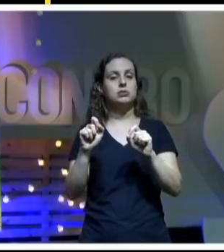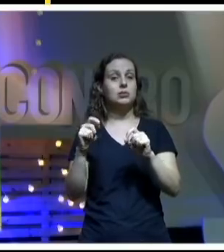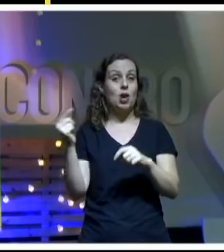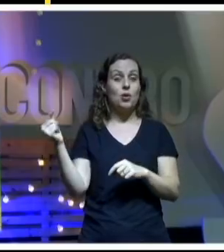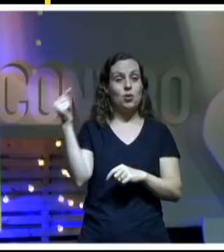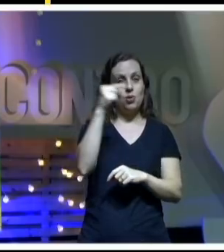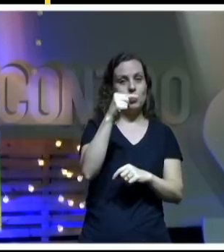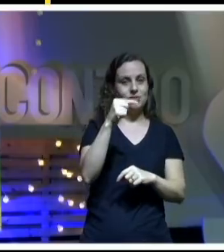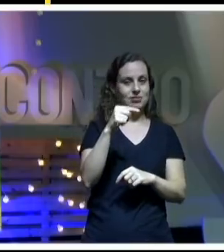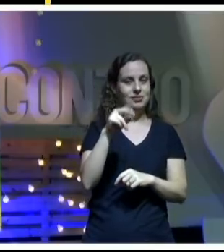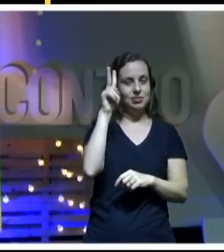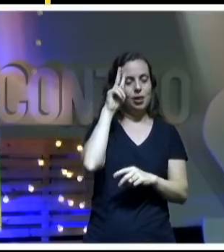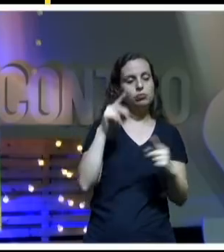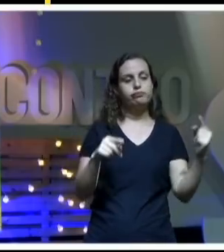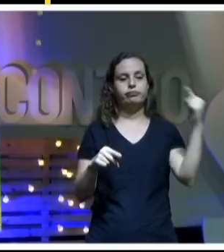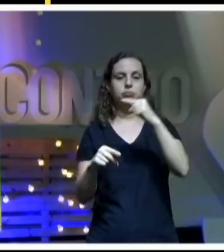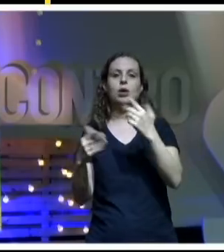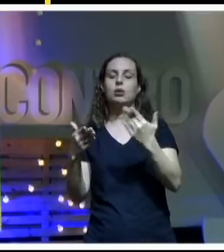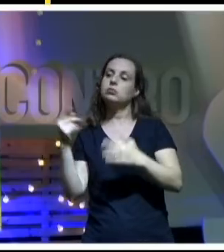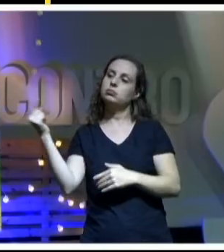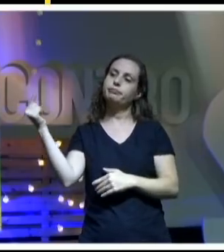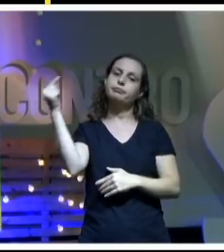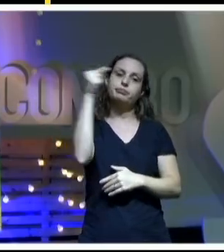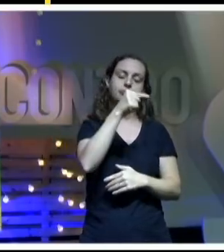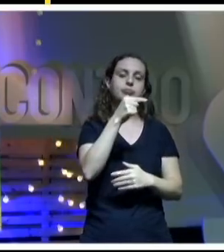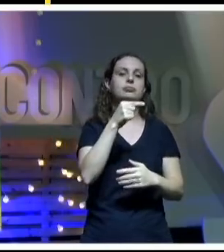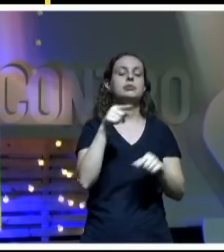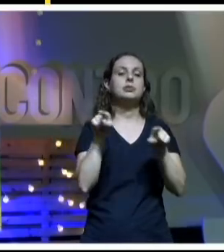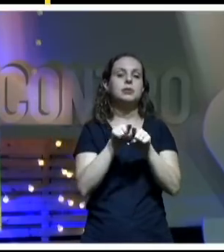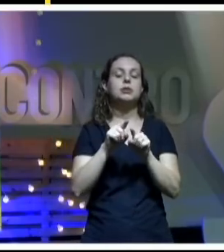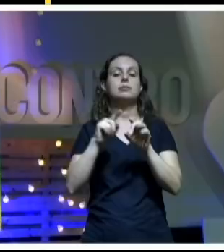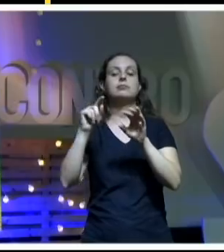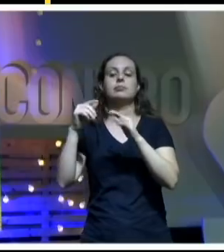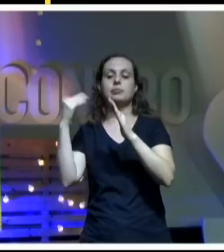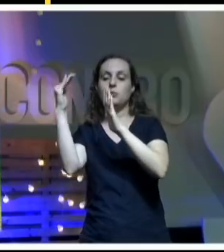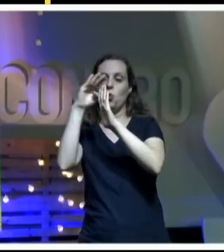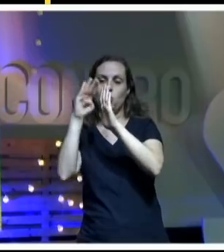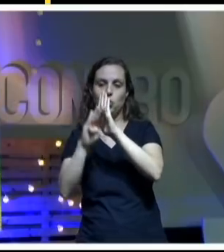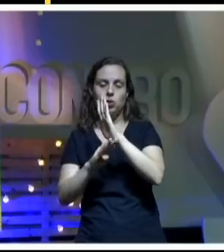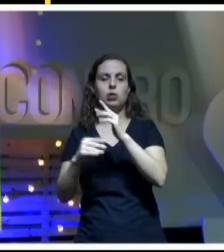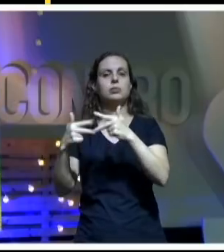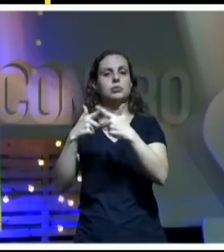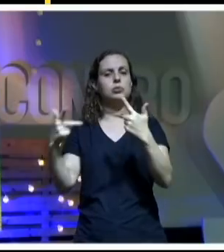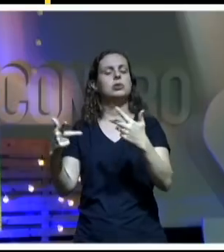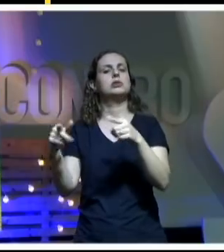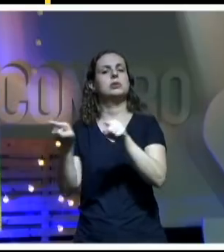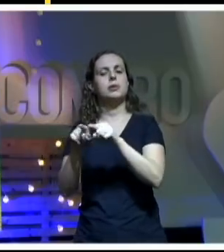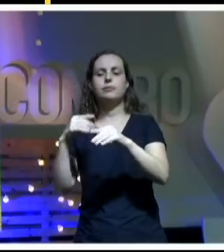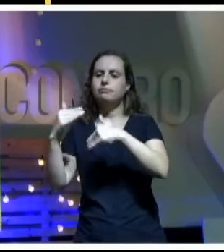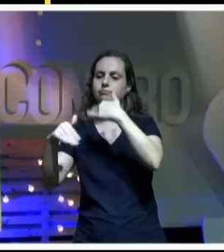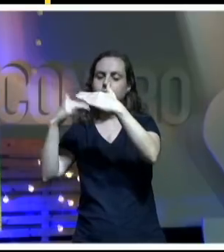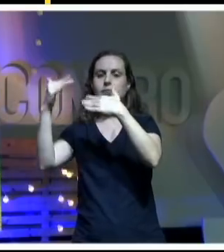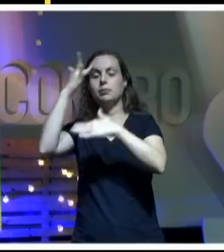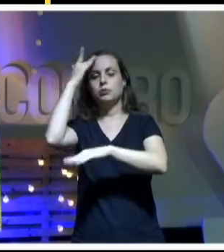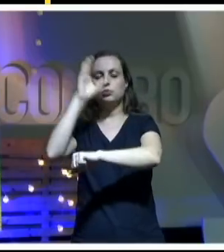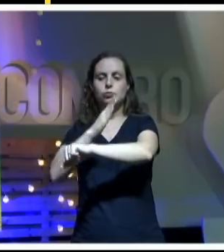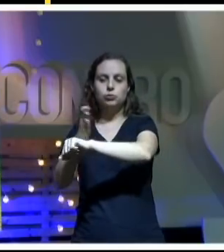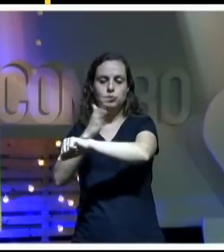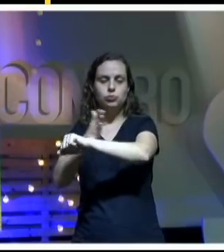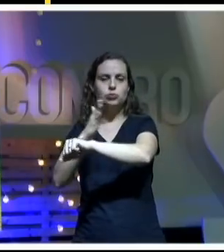trabalho grande de implementação e criação de programas da igreja de formação de criação de pessoas no corpo de cristo